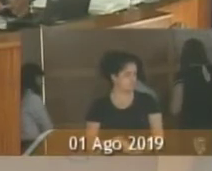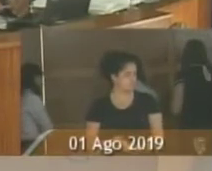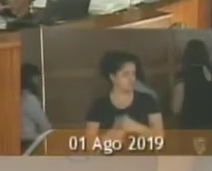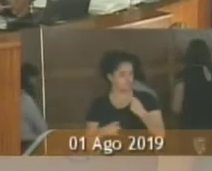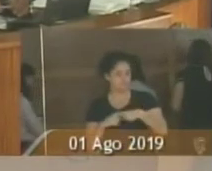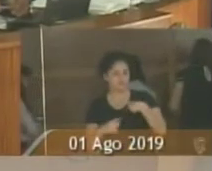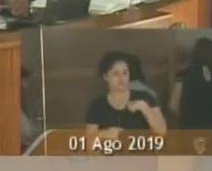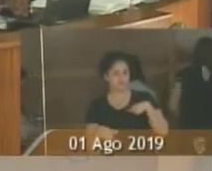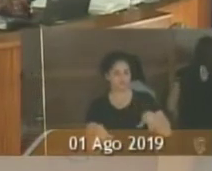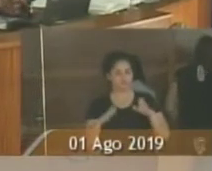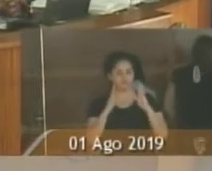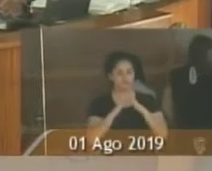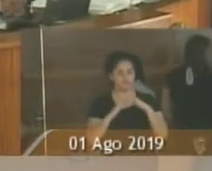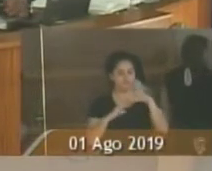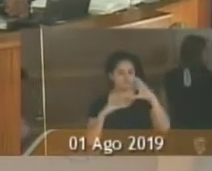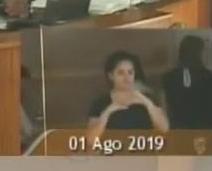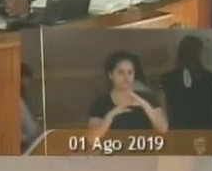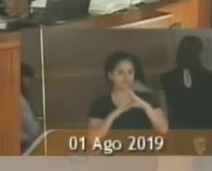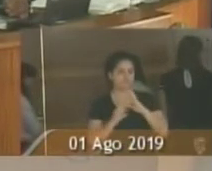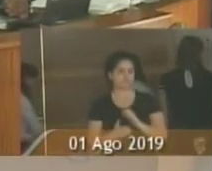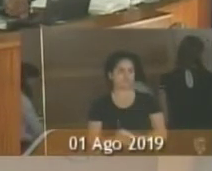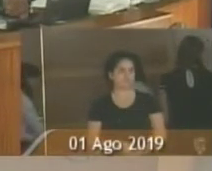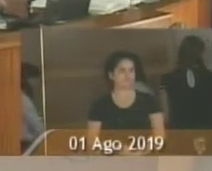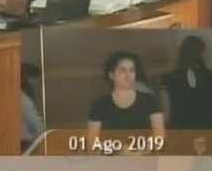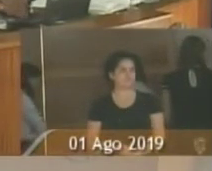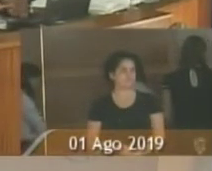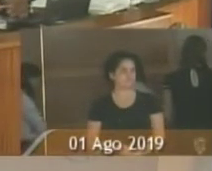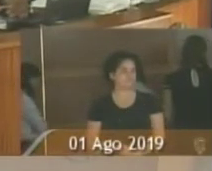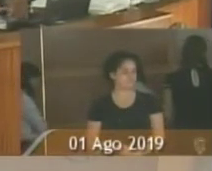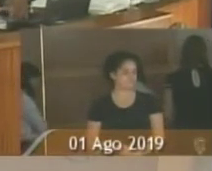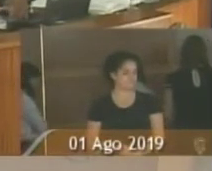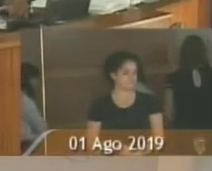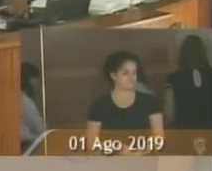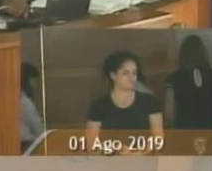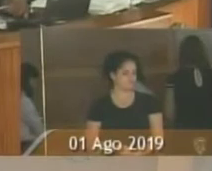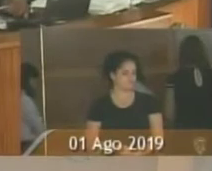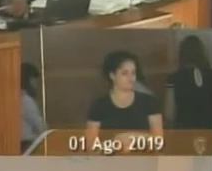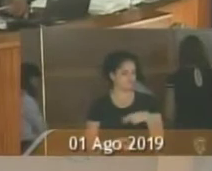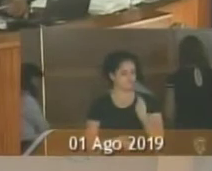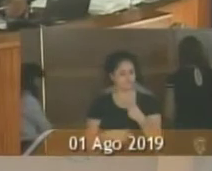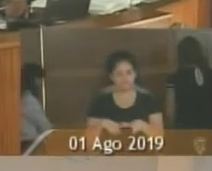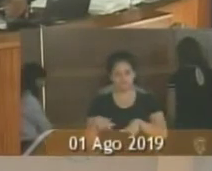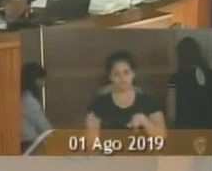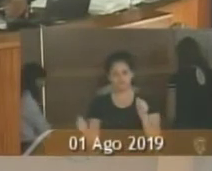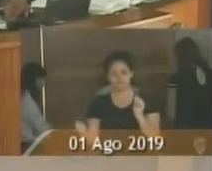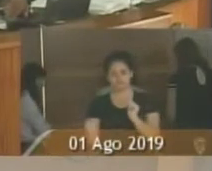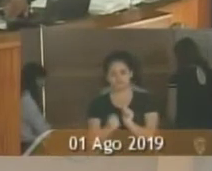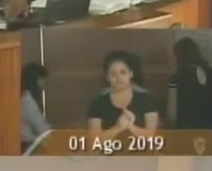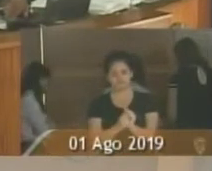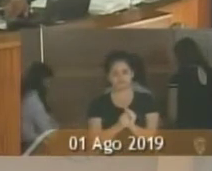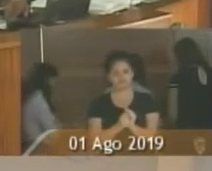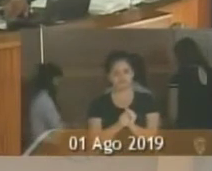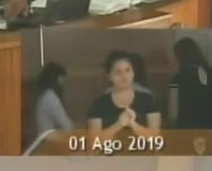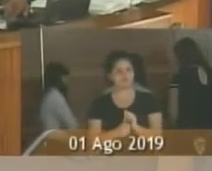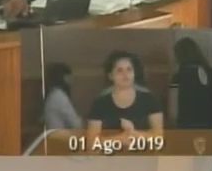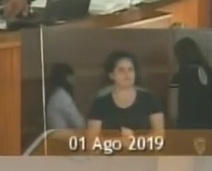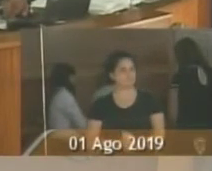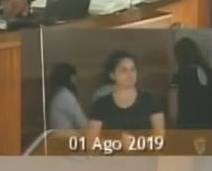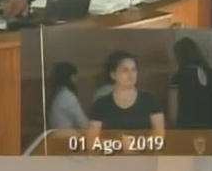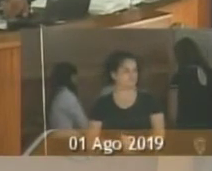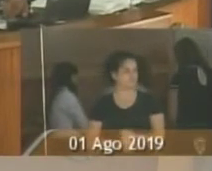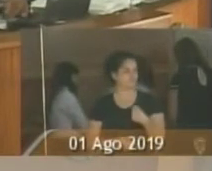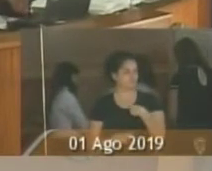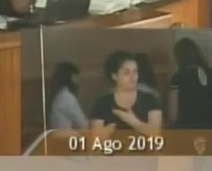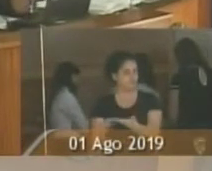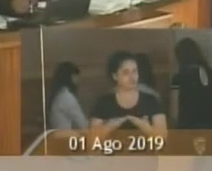sou morador do Camurim, né, e mais do que justo, né, Jean, que a gente trabalhe junto. E é importante, eu convido a